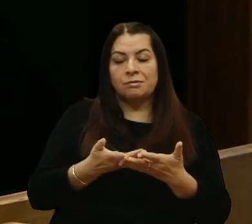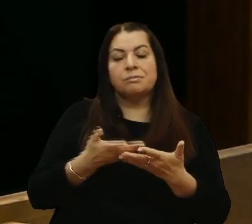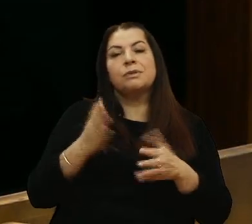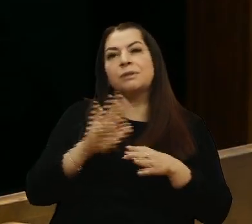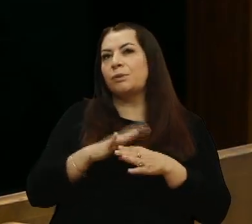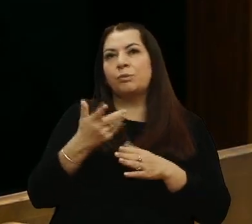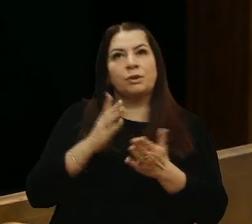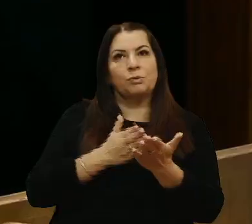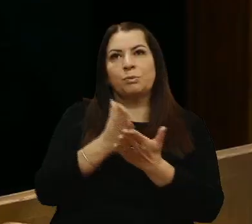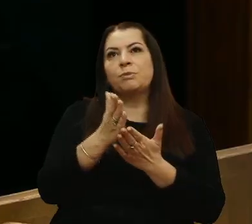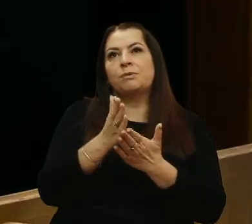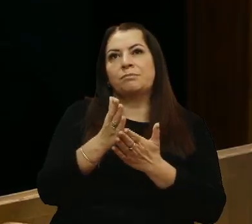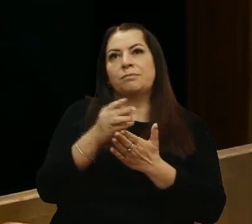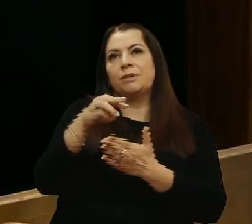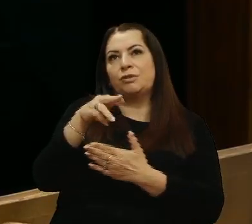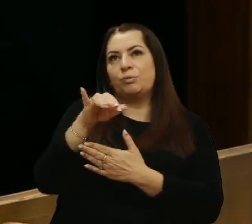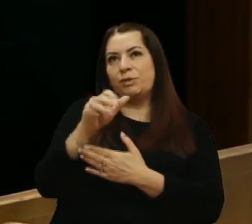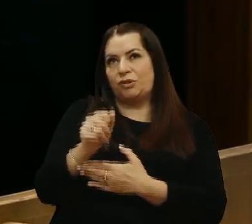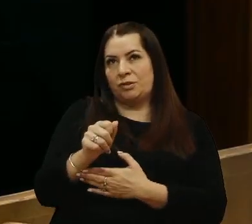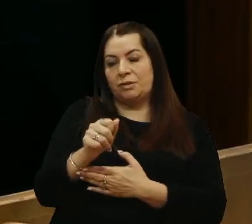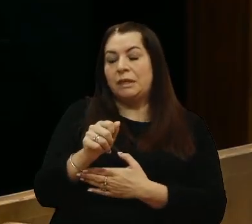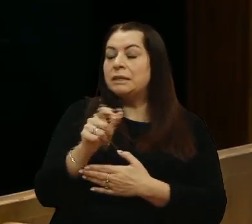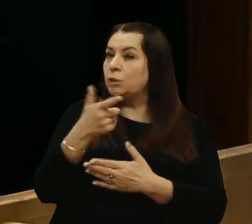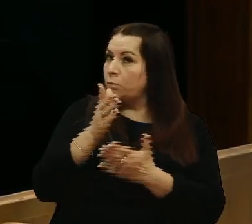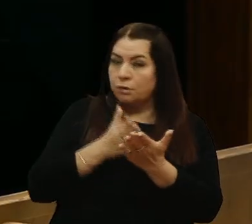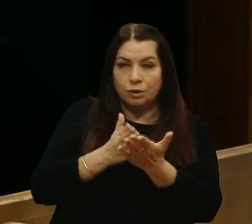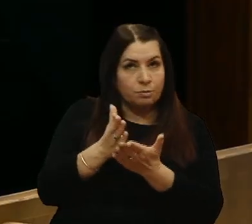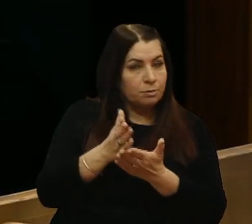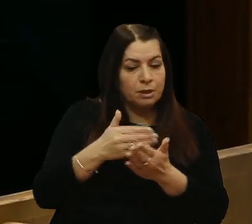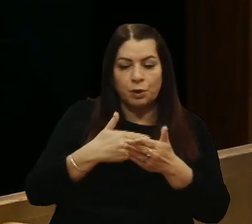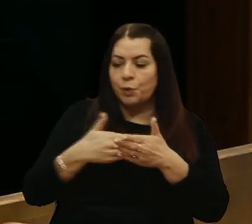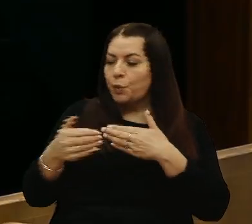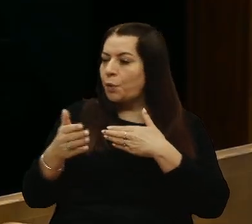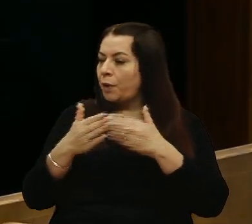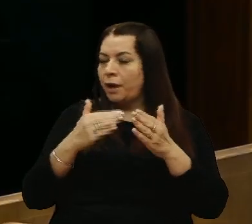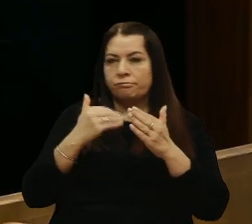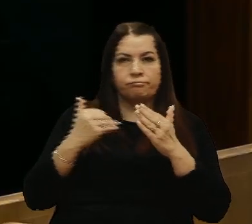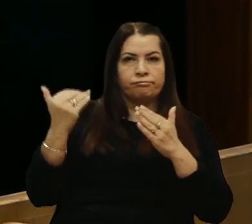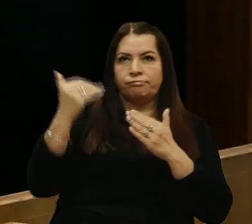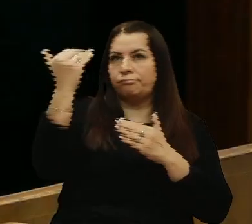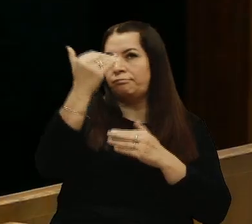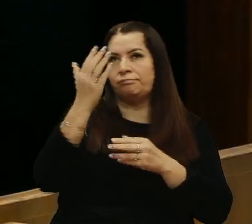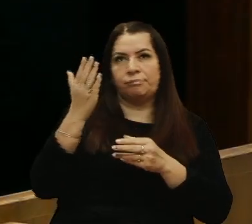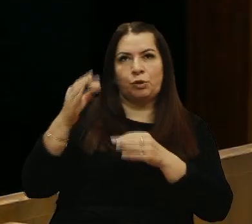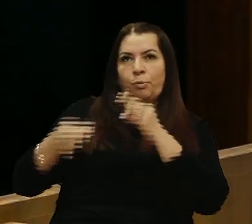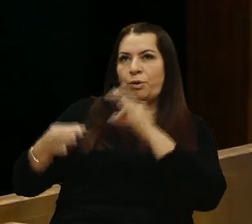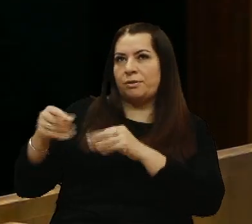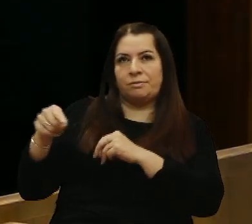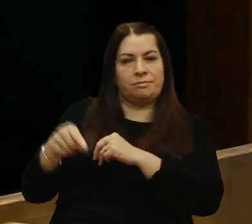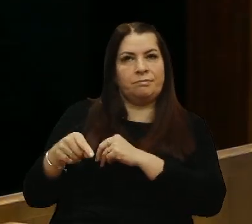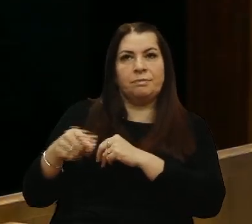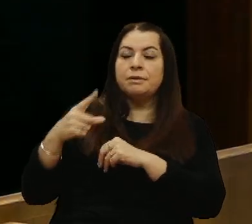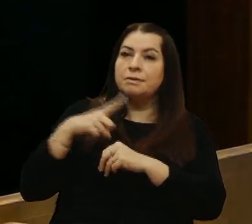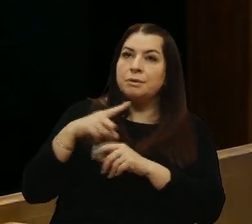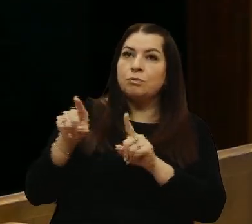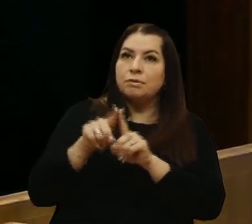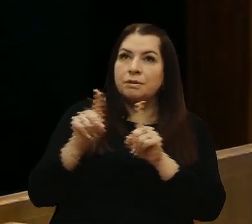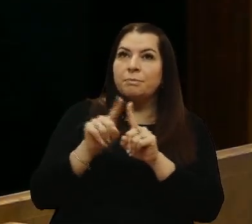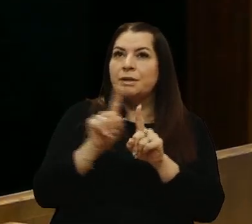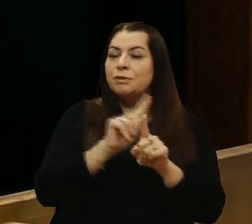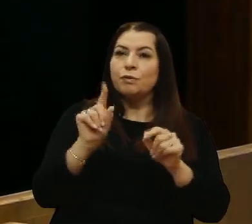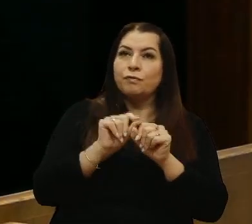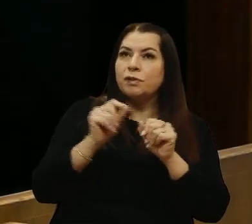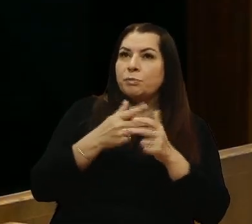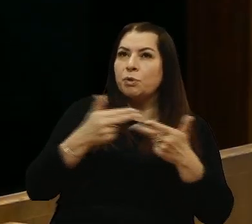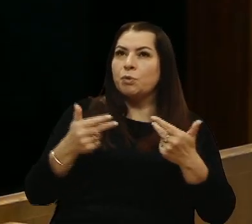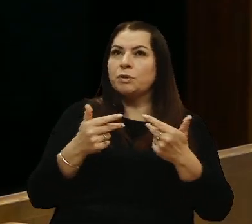há descumprimento de medida. E há descumprimento de medida em qualquer ordem processual. Se eu tenho determinação de não fazer